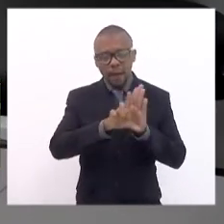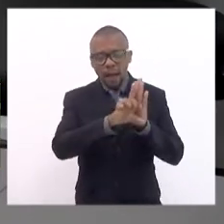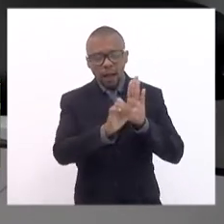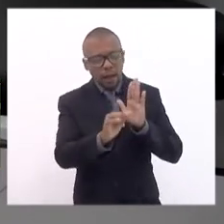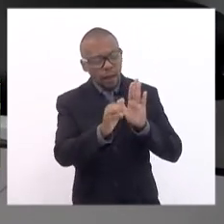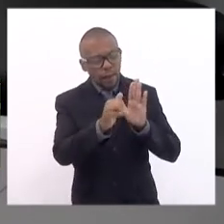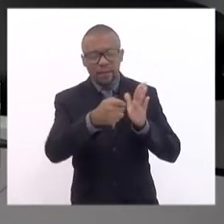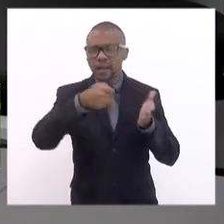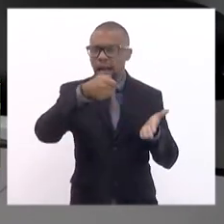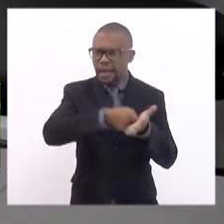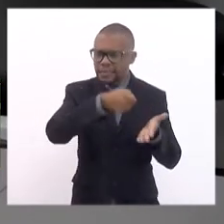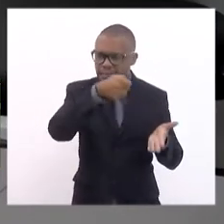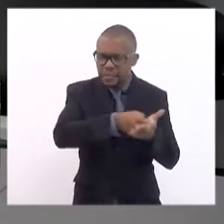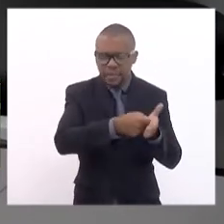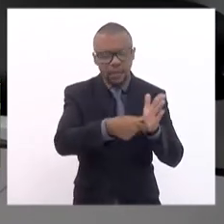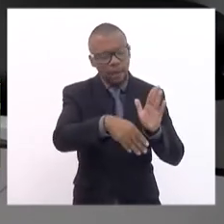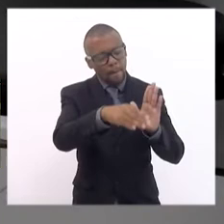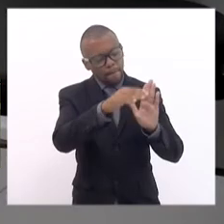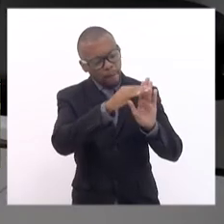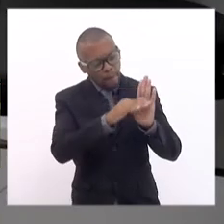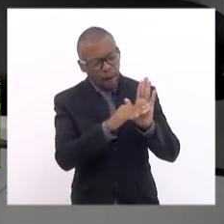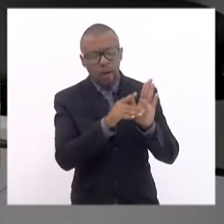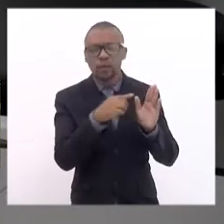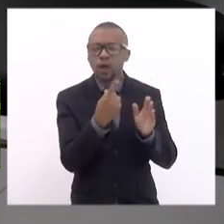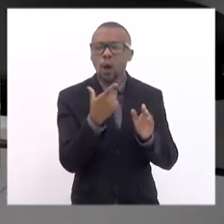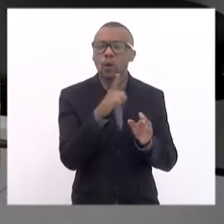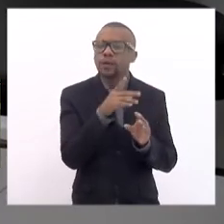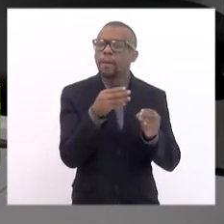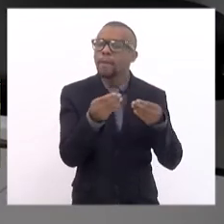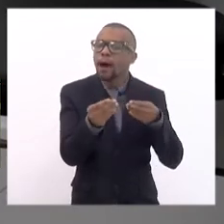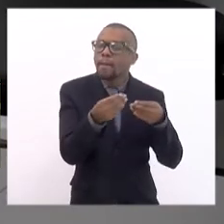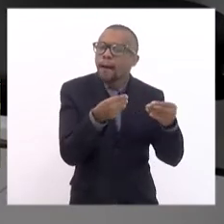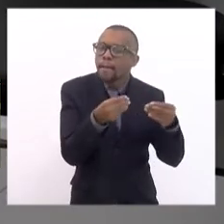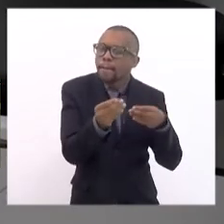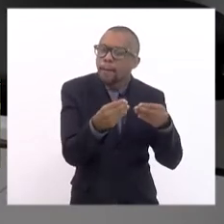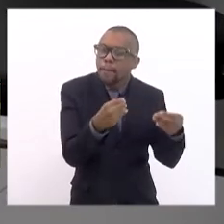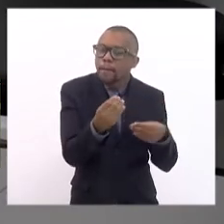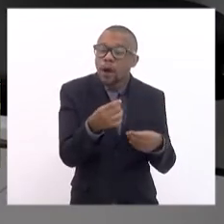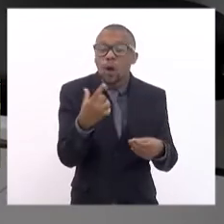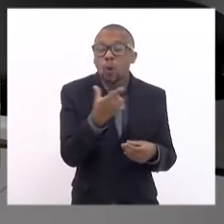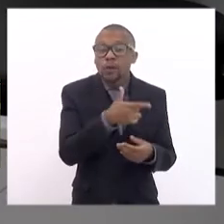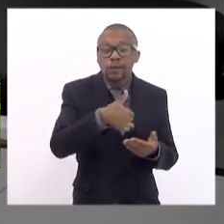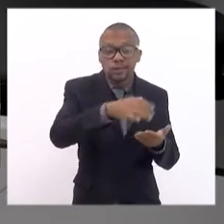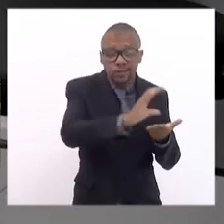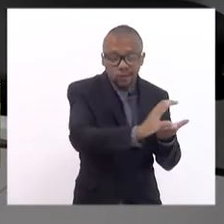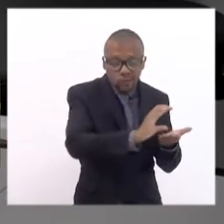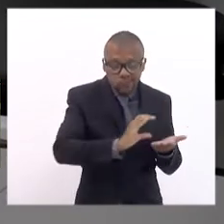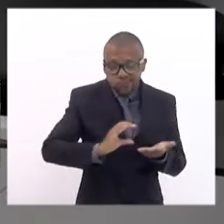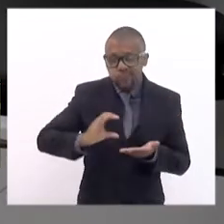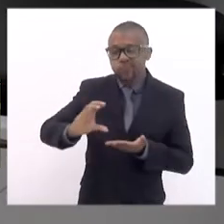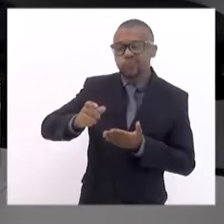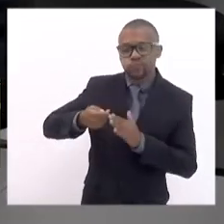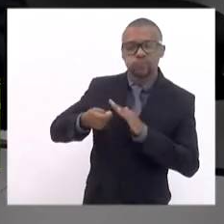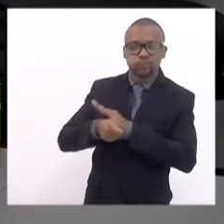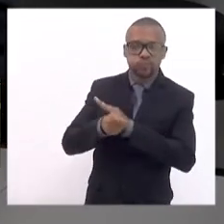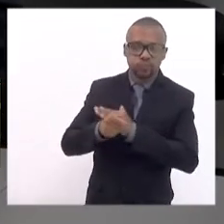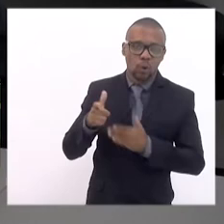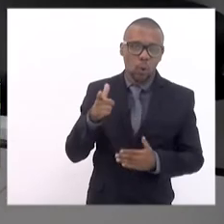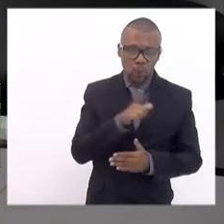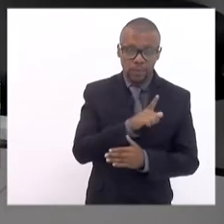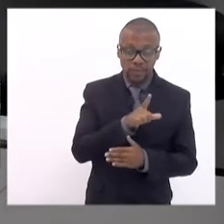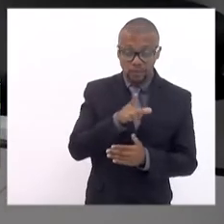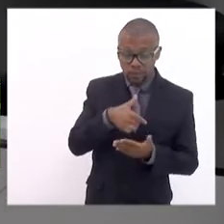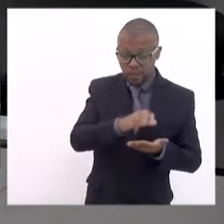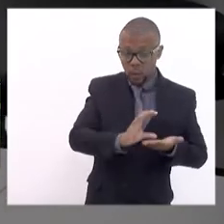exigência que nós temos que ter e conseguimos aí fazer com esse recurso inteiro chegasse na ponta. E aí, respondendo um pouquinho o